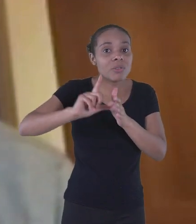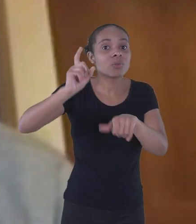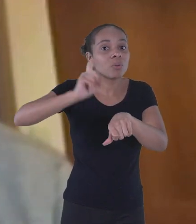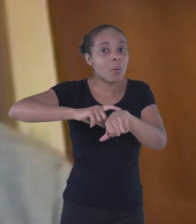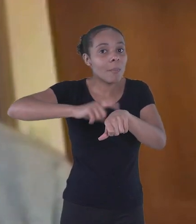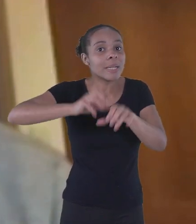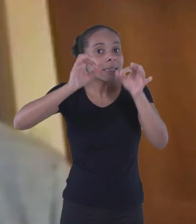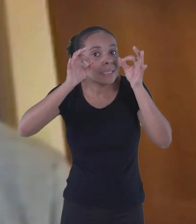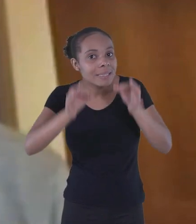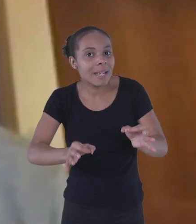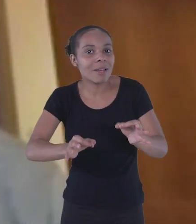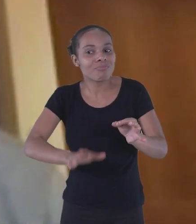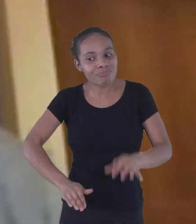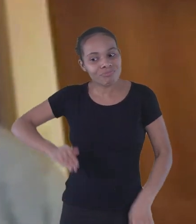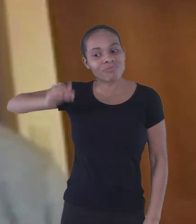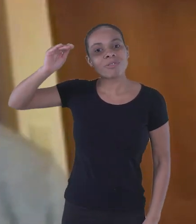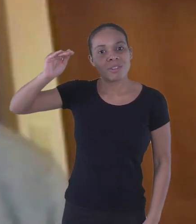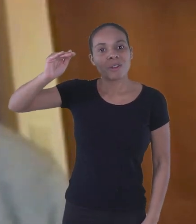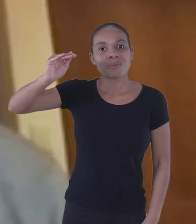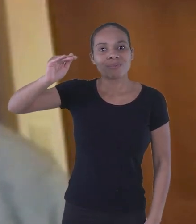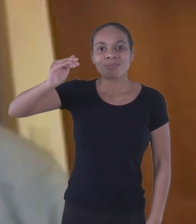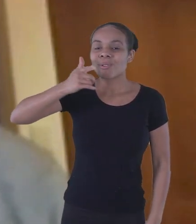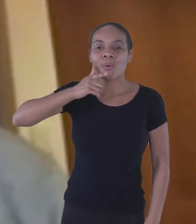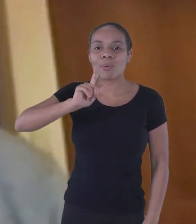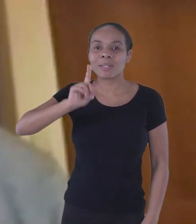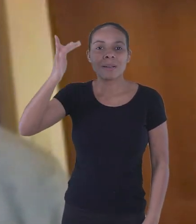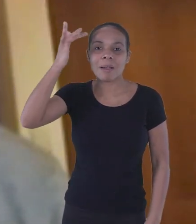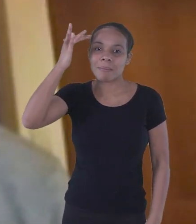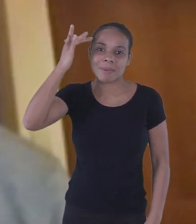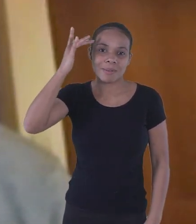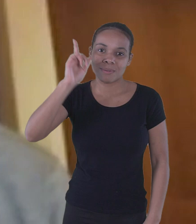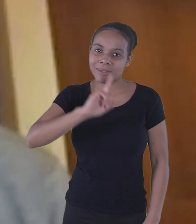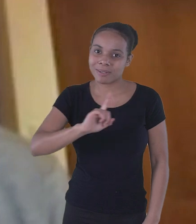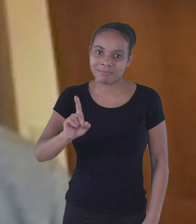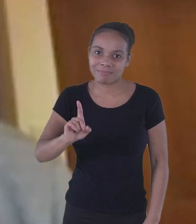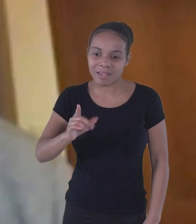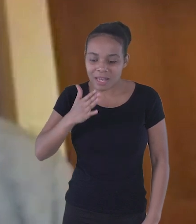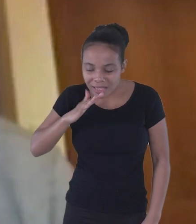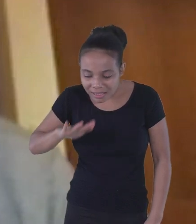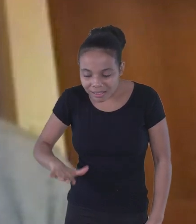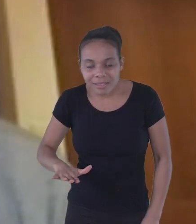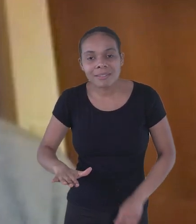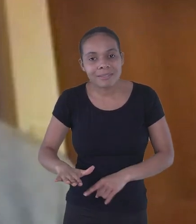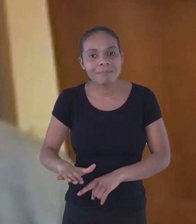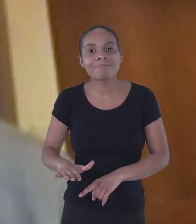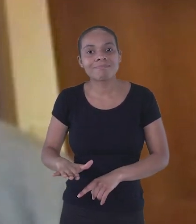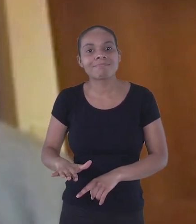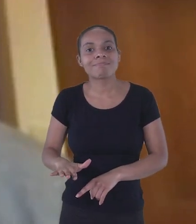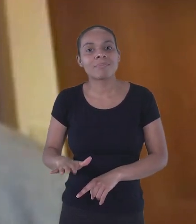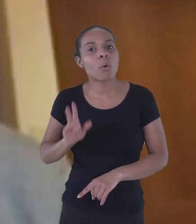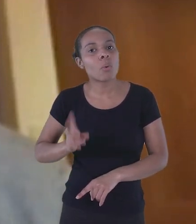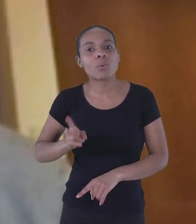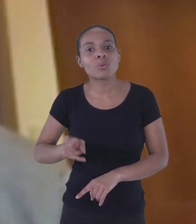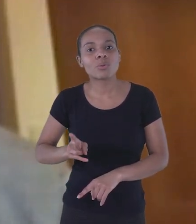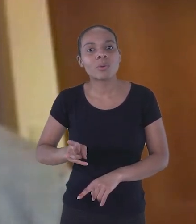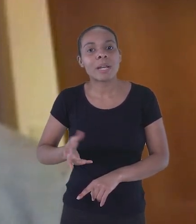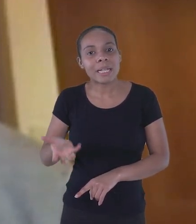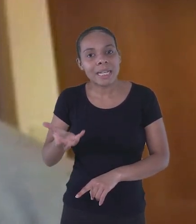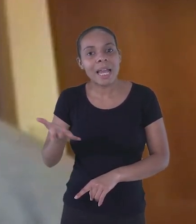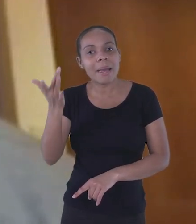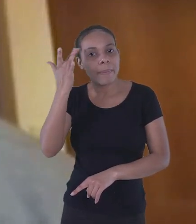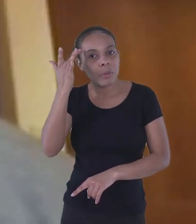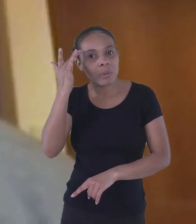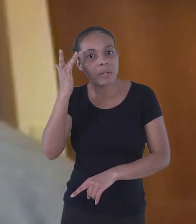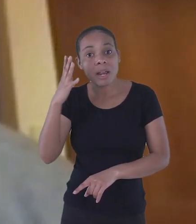respeito. E também esse sujeito como um alter ego meu, que passo a idealizar tanto a